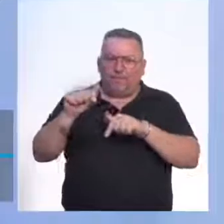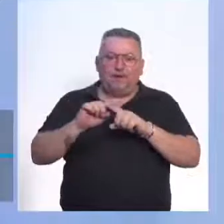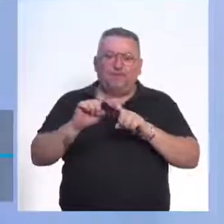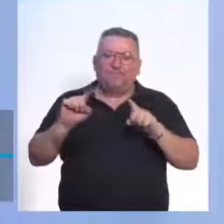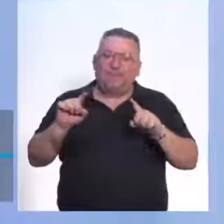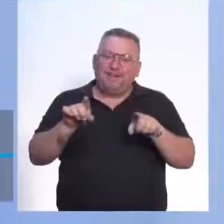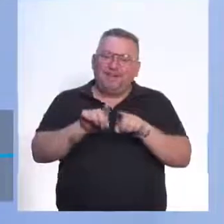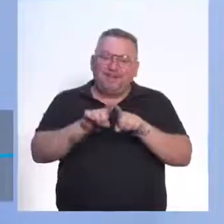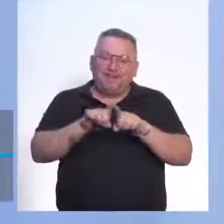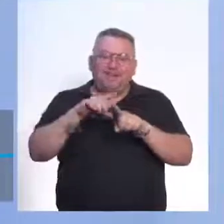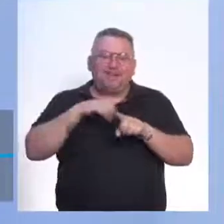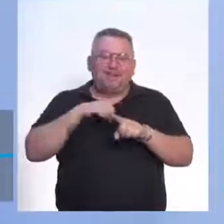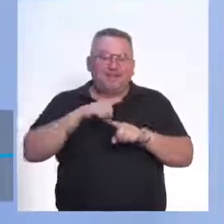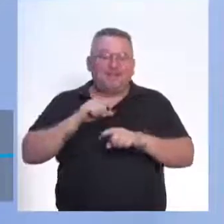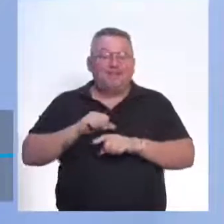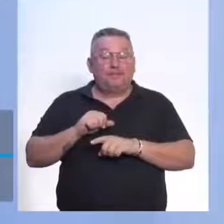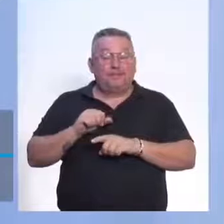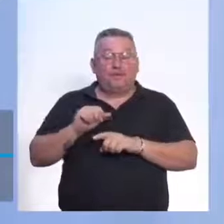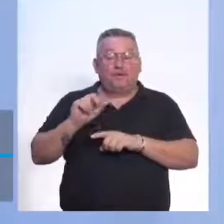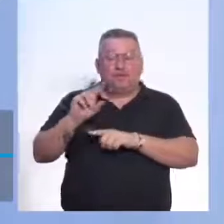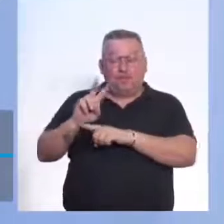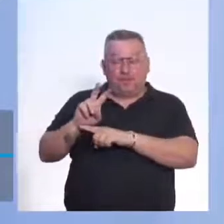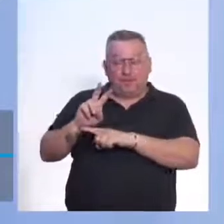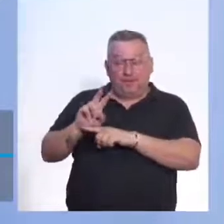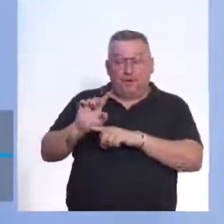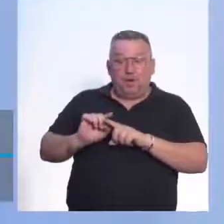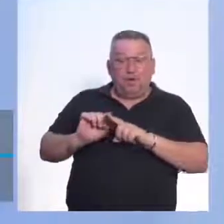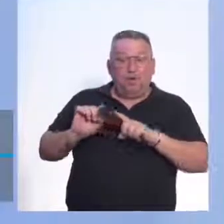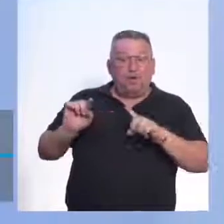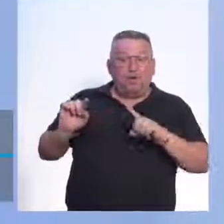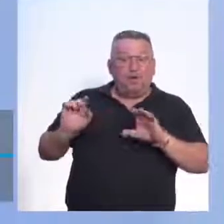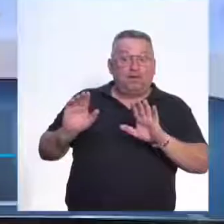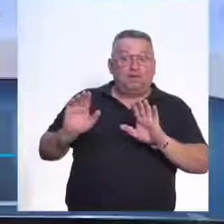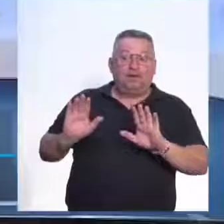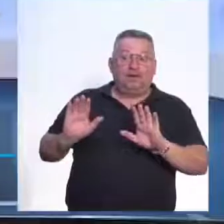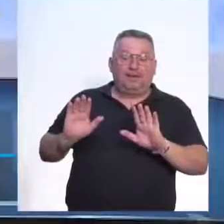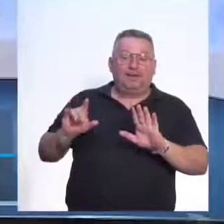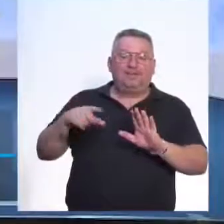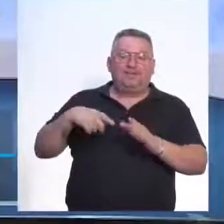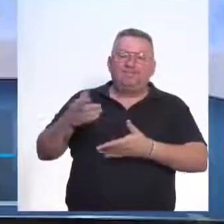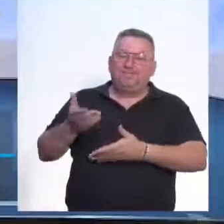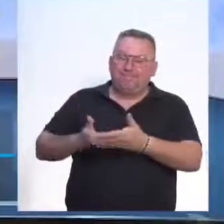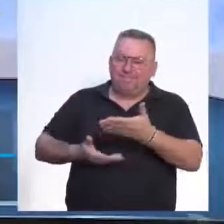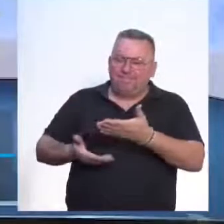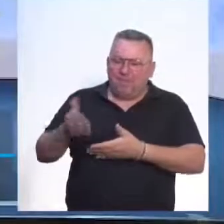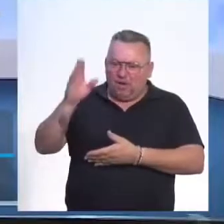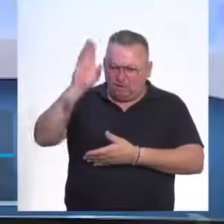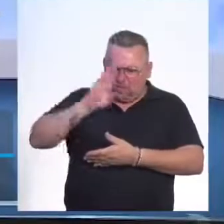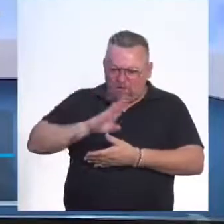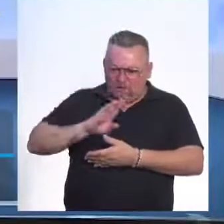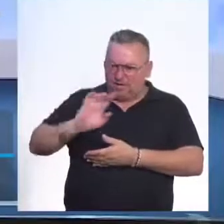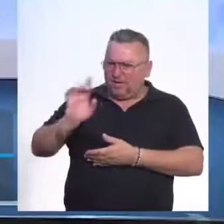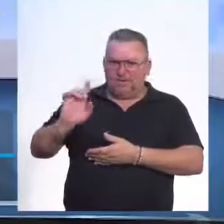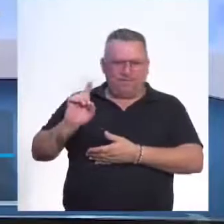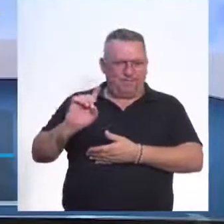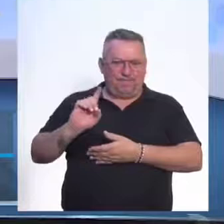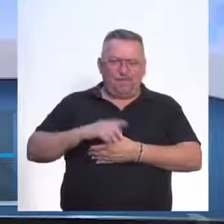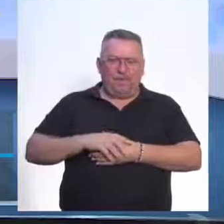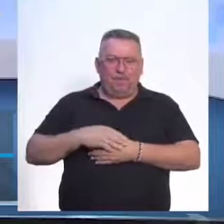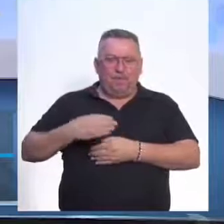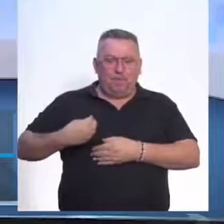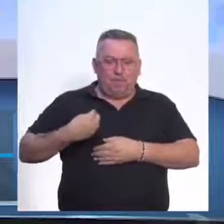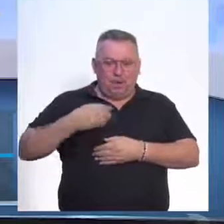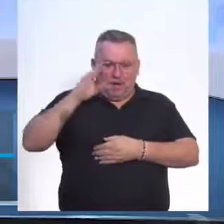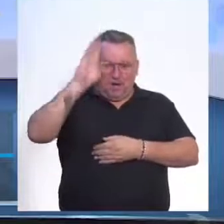assim também, eu te protejo, mas em troca eu quero alguma coisa. Então não é de graça. Não, você acha que você vai morar lá no